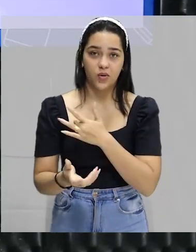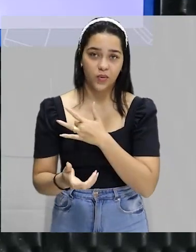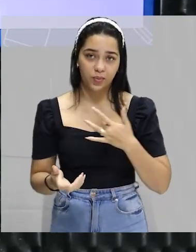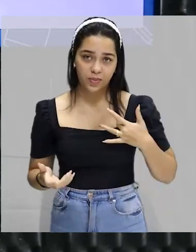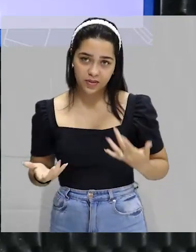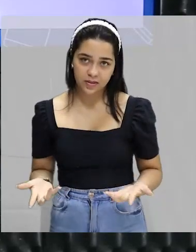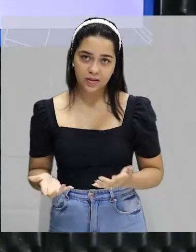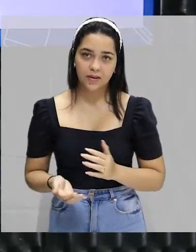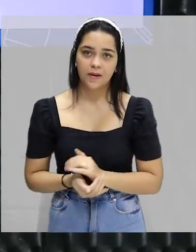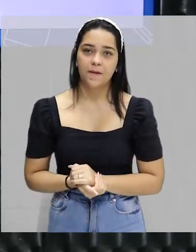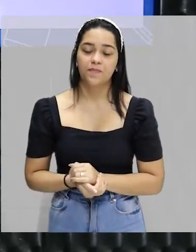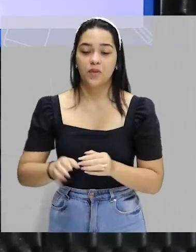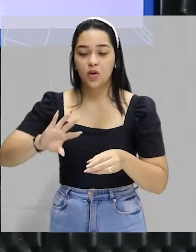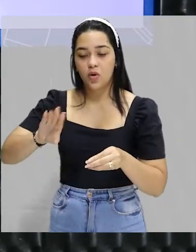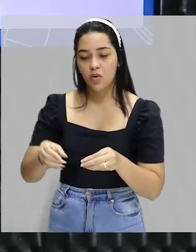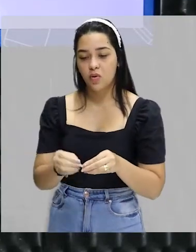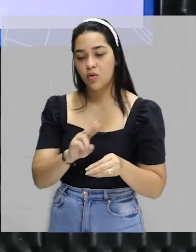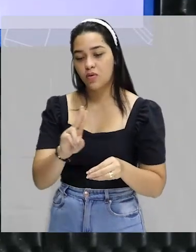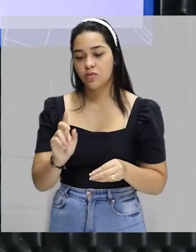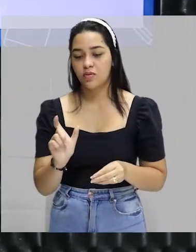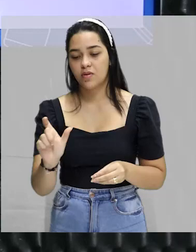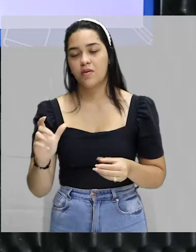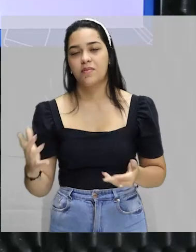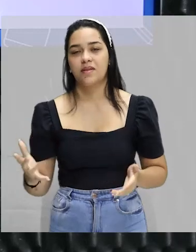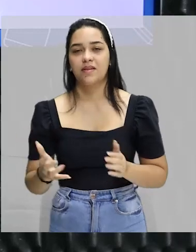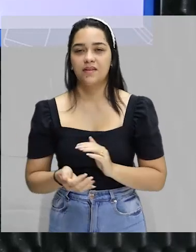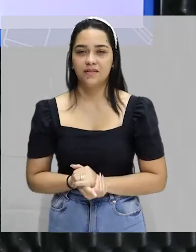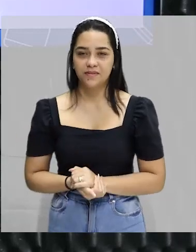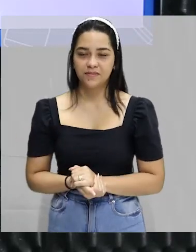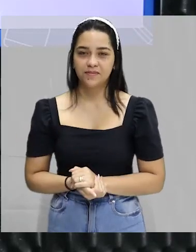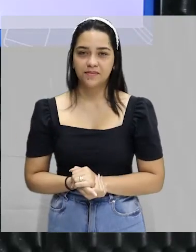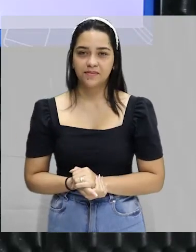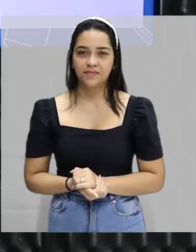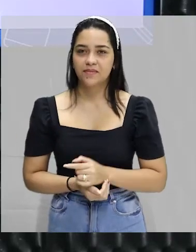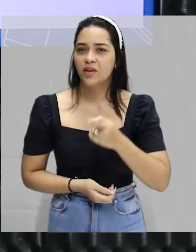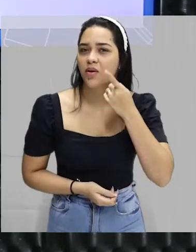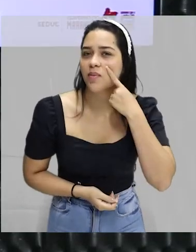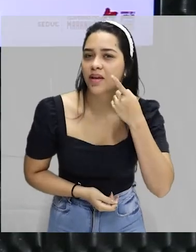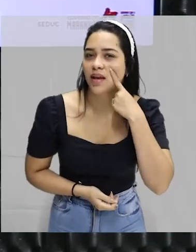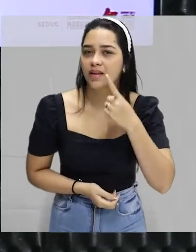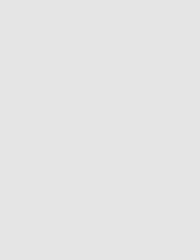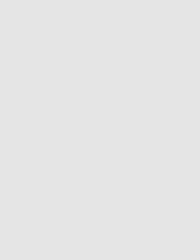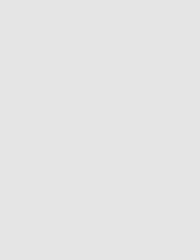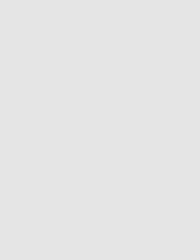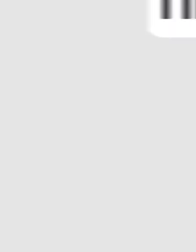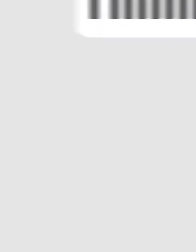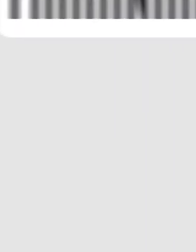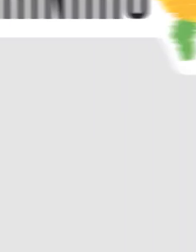proporcionar. É complemento nominal. Compliquei?